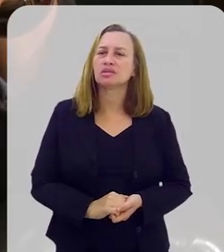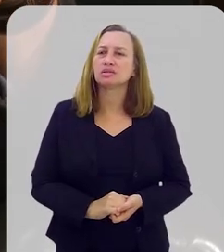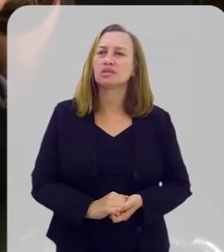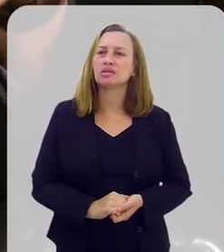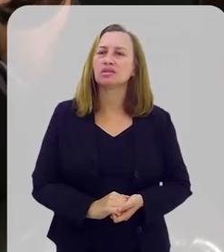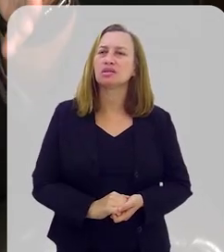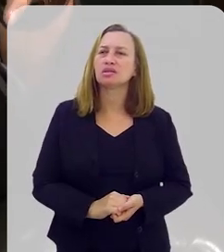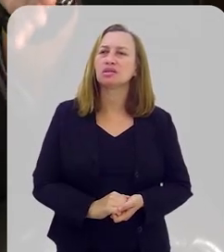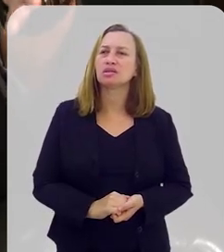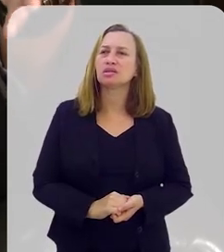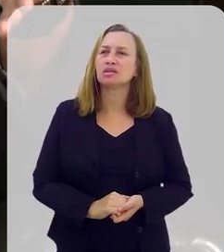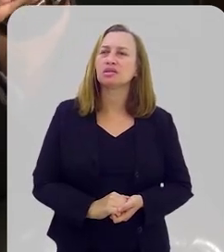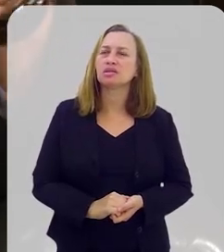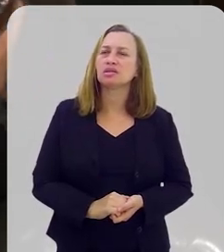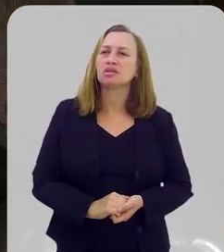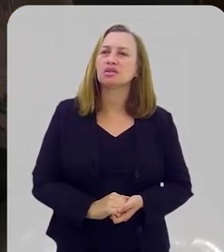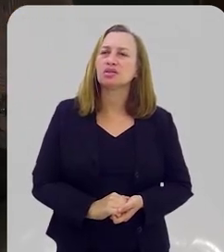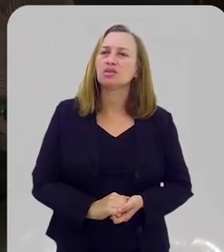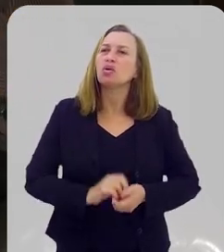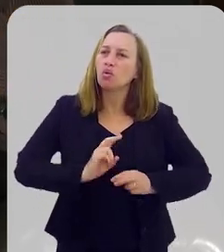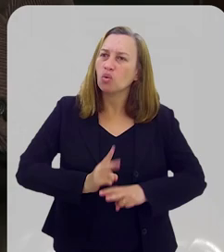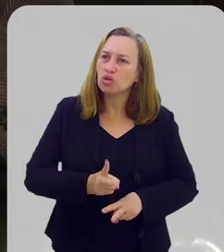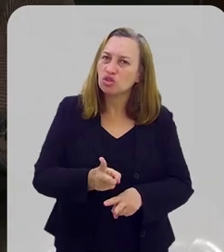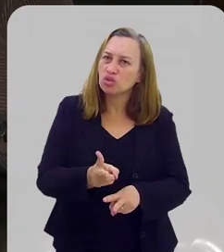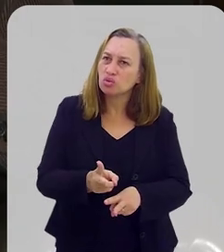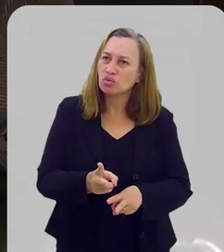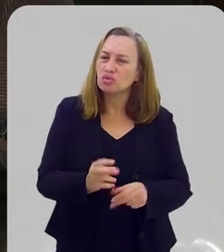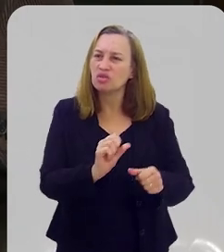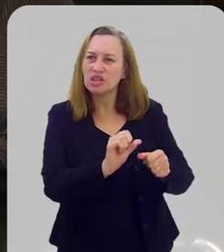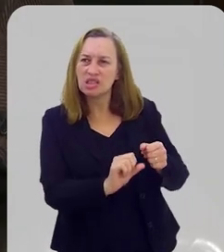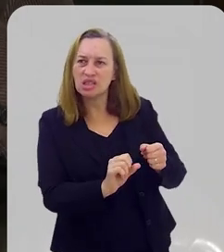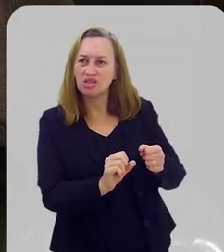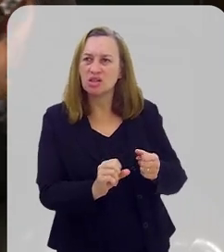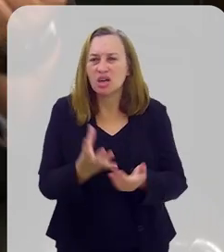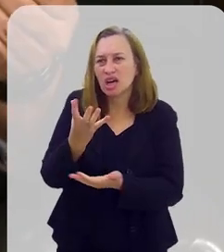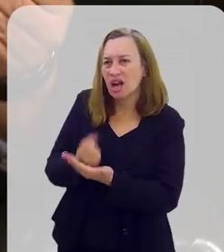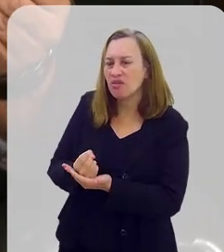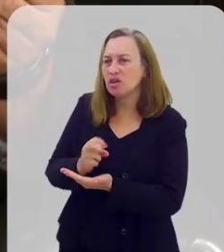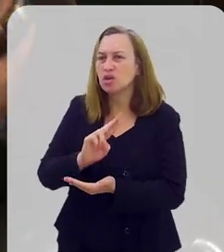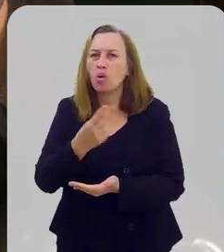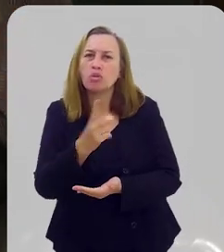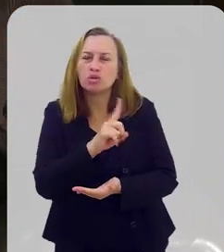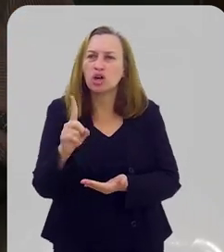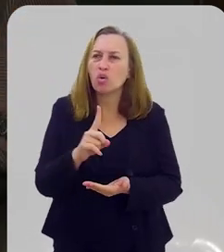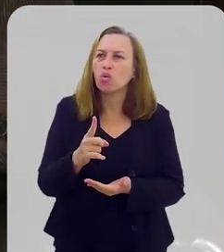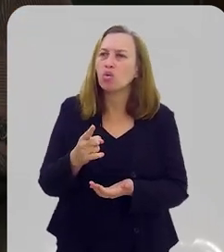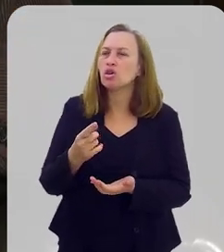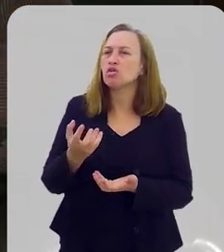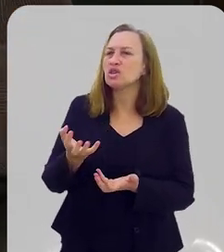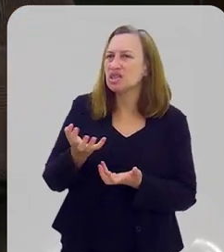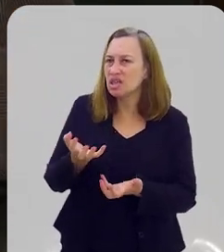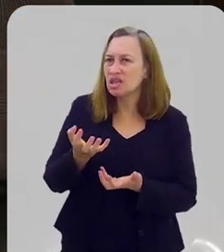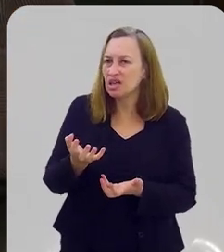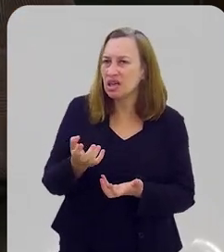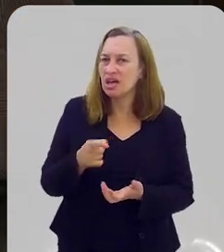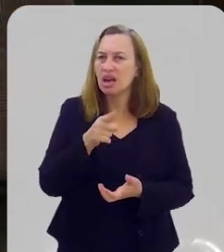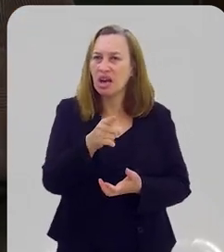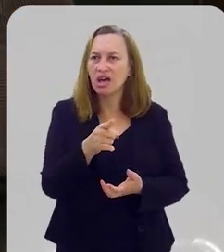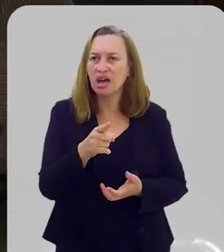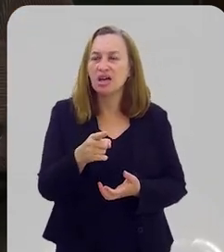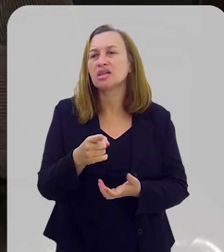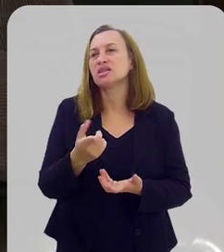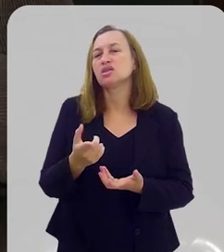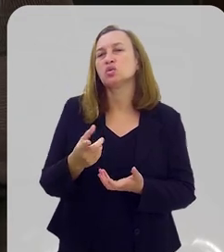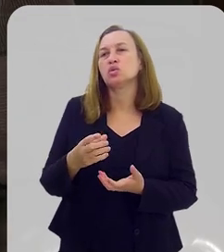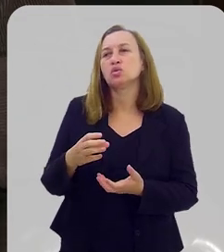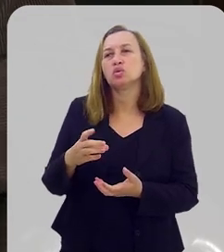umas umas palavras positivas eu quero que você me diga continuo fazendo continuo gravando ou não o que que você gostaria de tá vendo lá